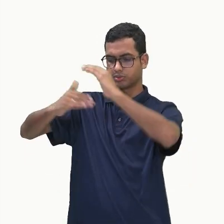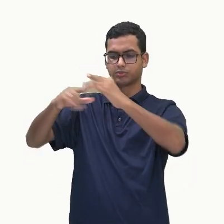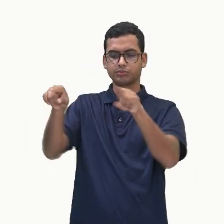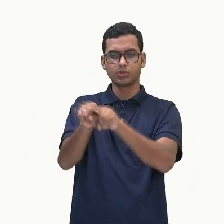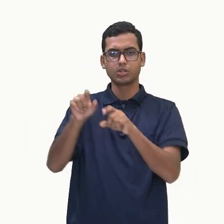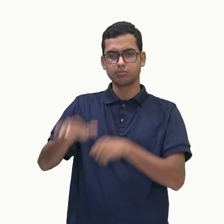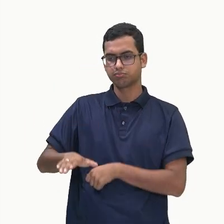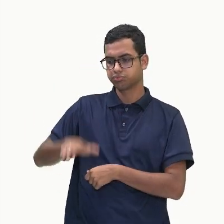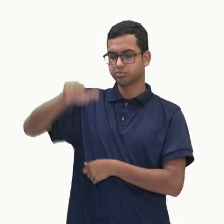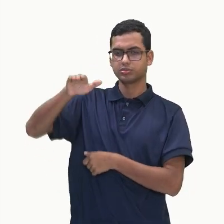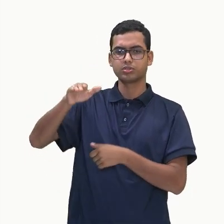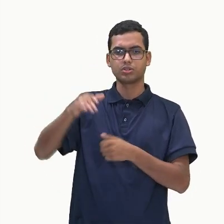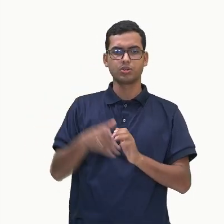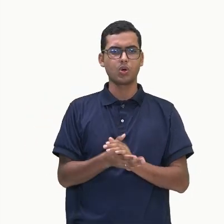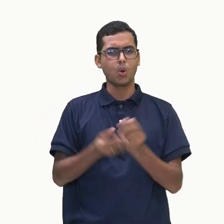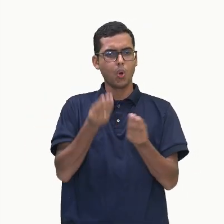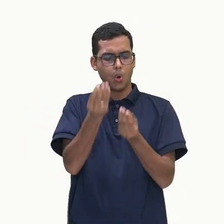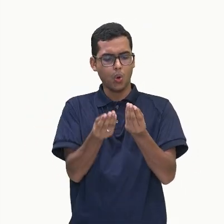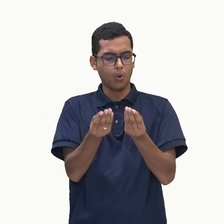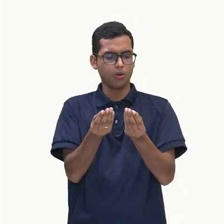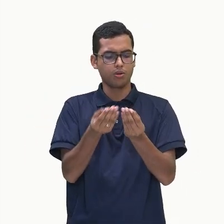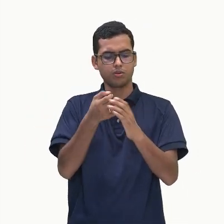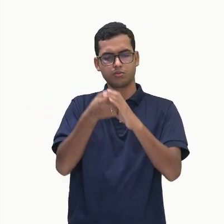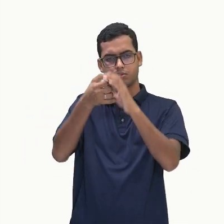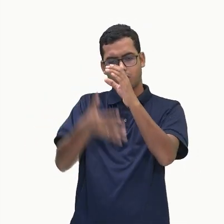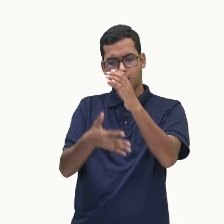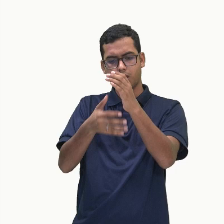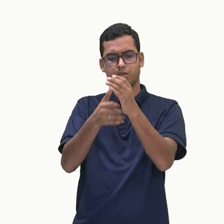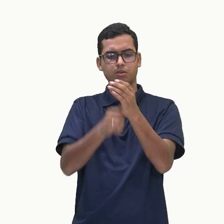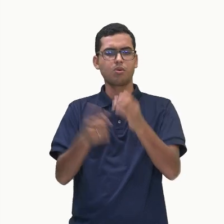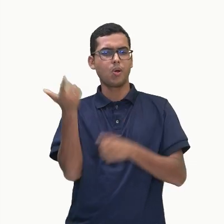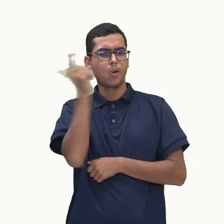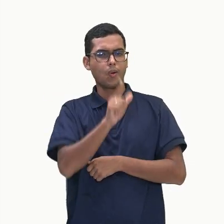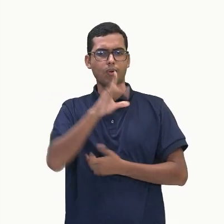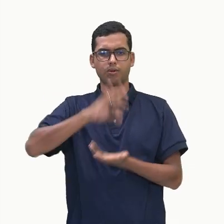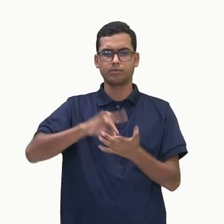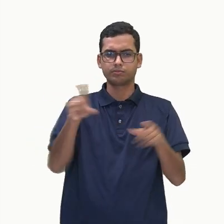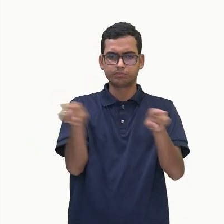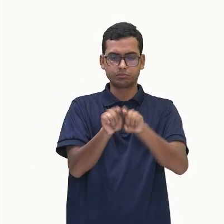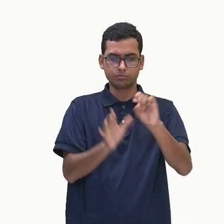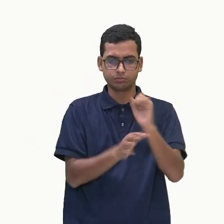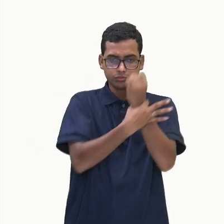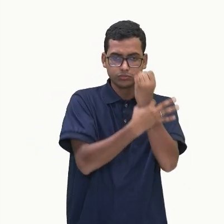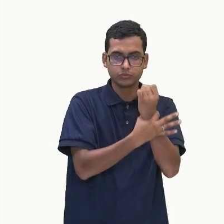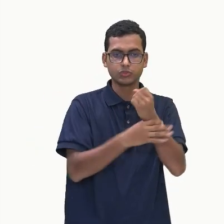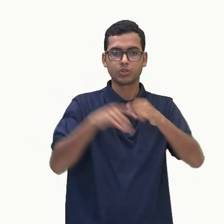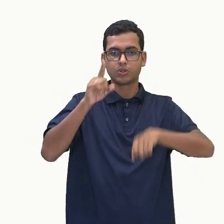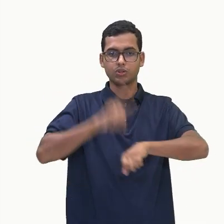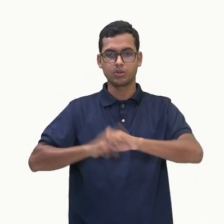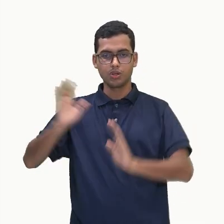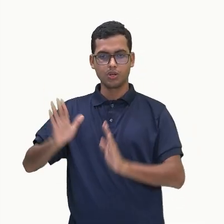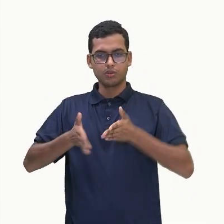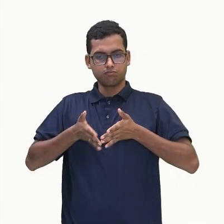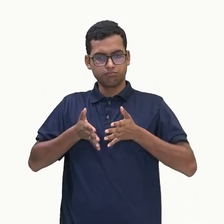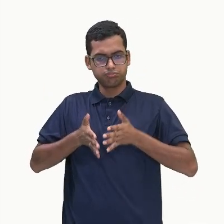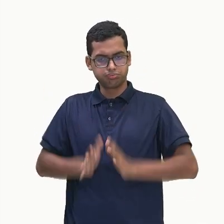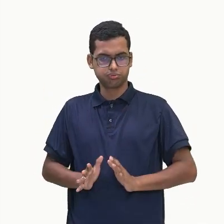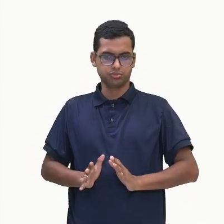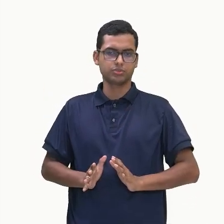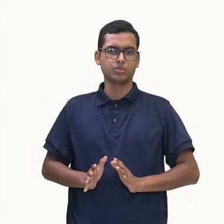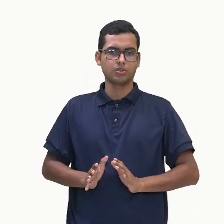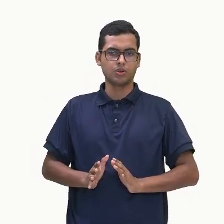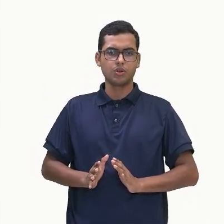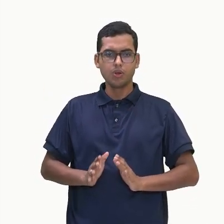essa característica é o que vai garantir desde o nascimento, né, o processo de